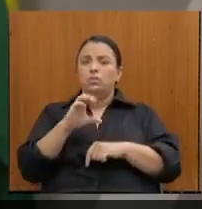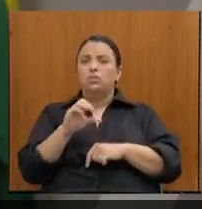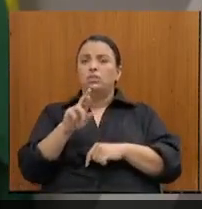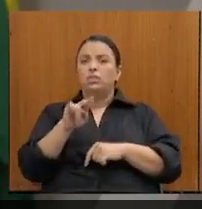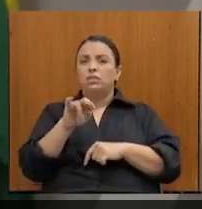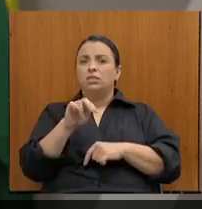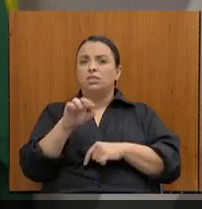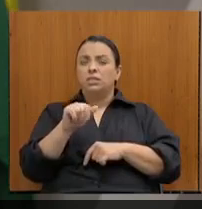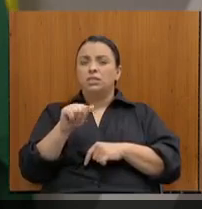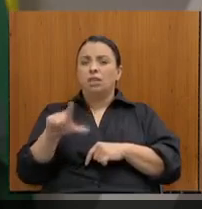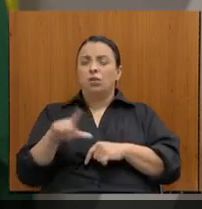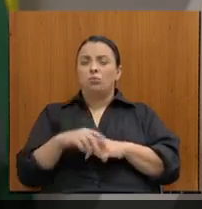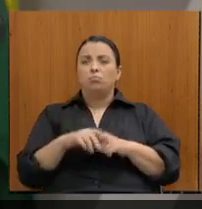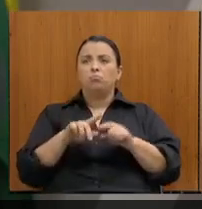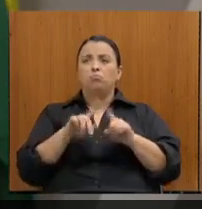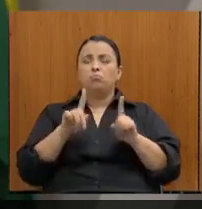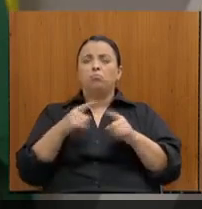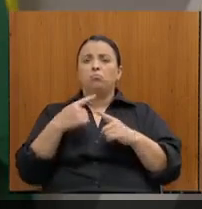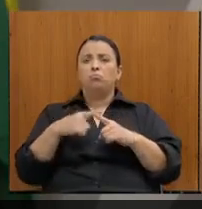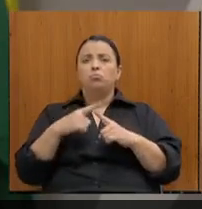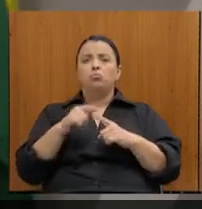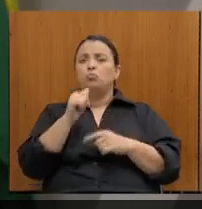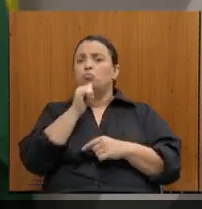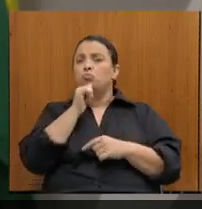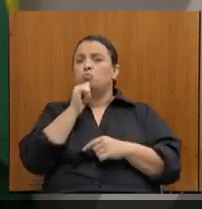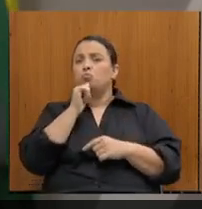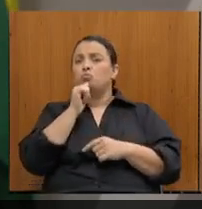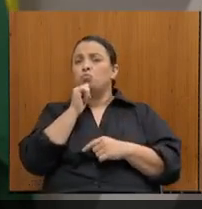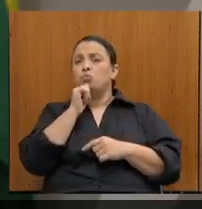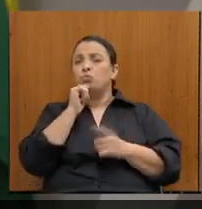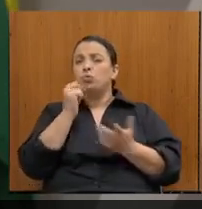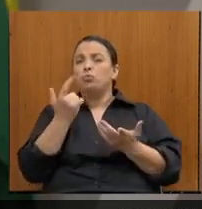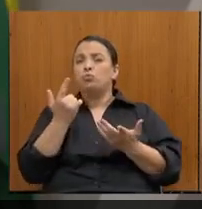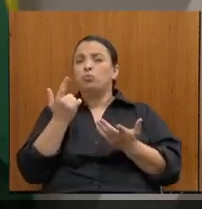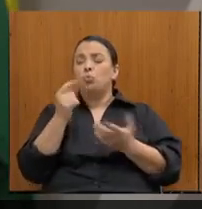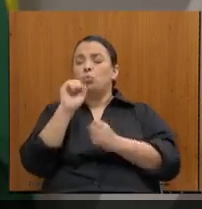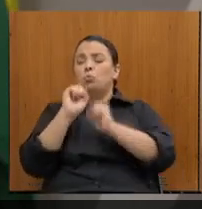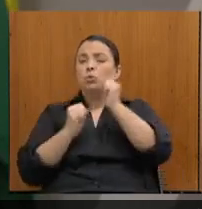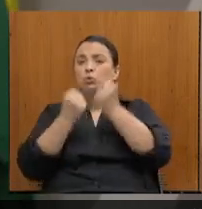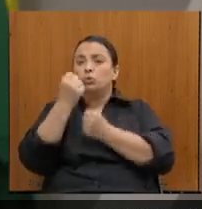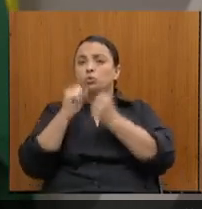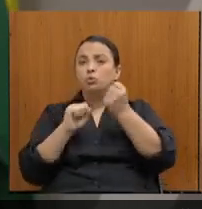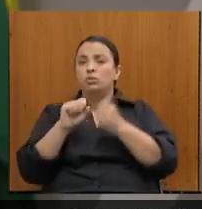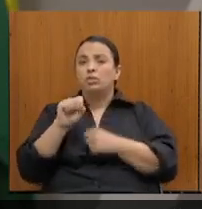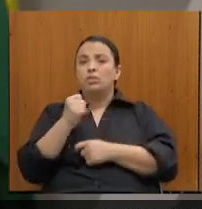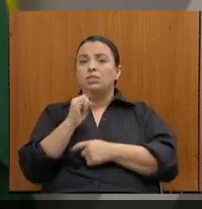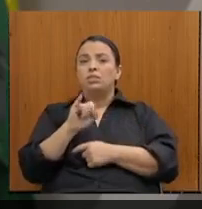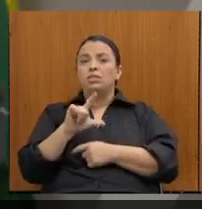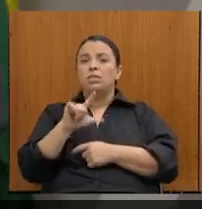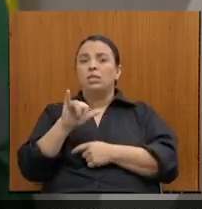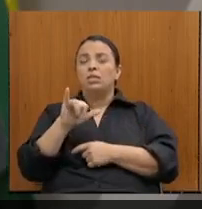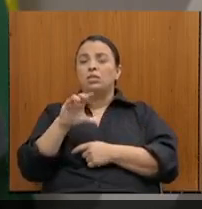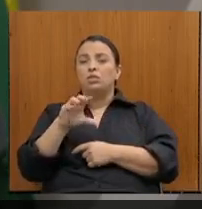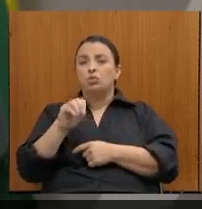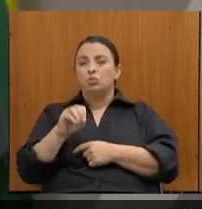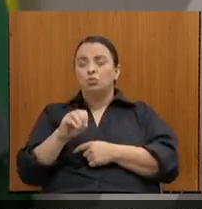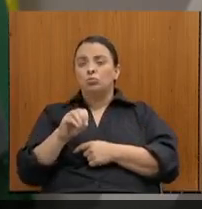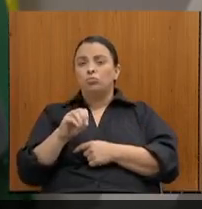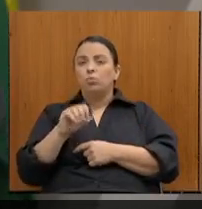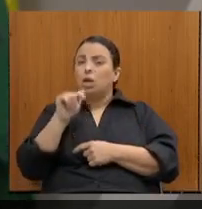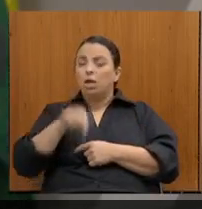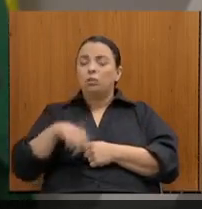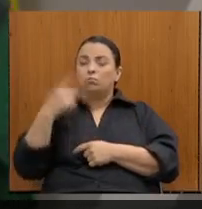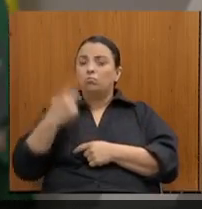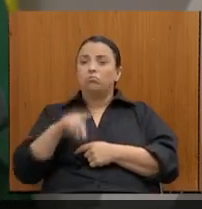não conseguimos implantar uma indústria de silício grau solar e sílex grau eletrônico aqui em Minas Gerais